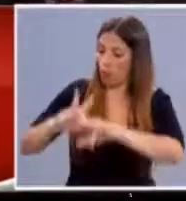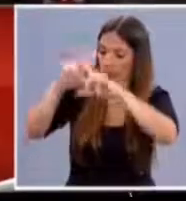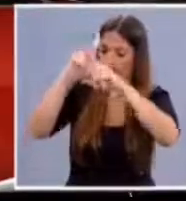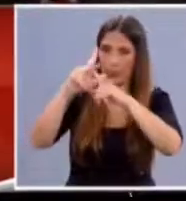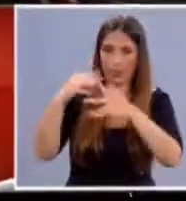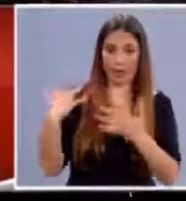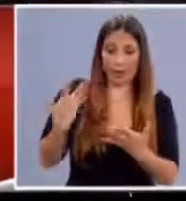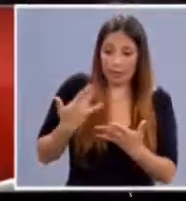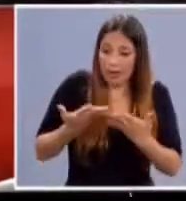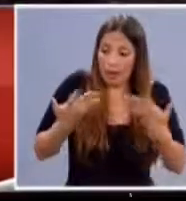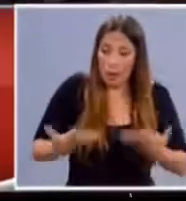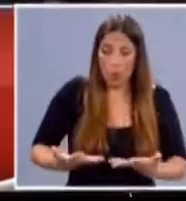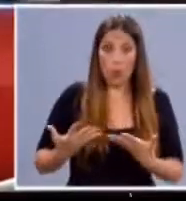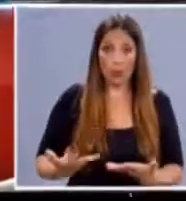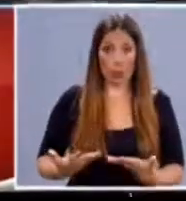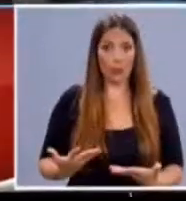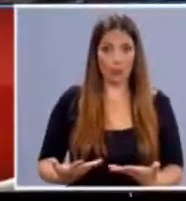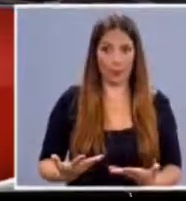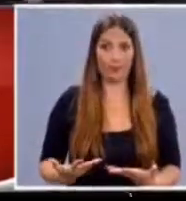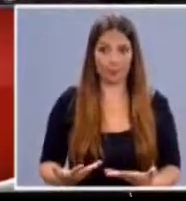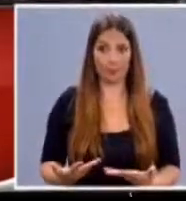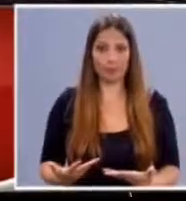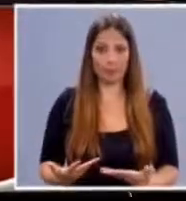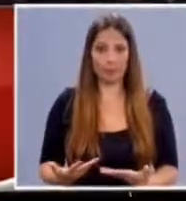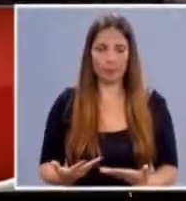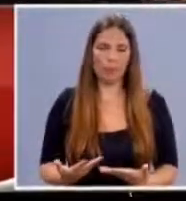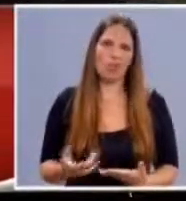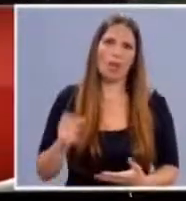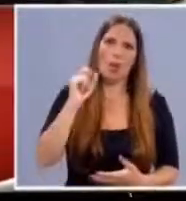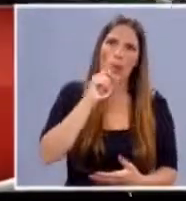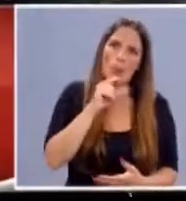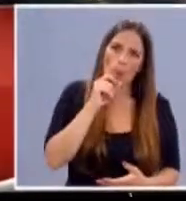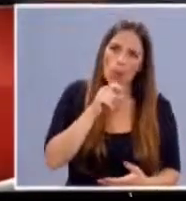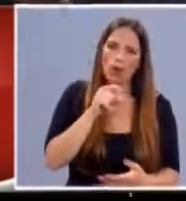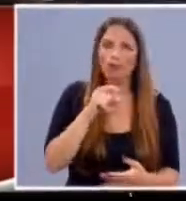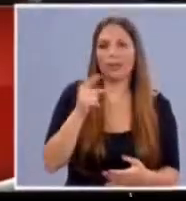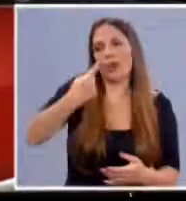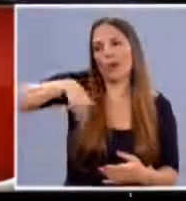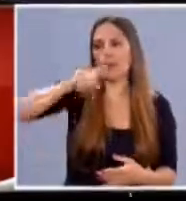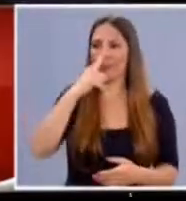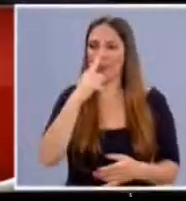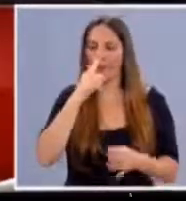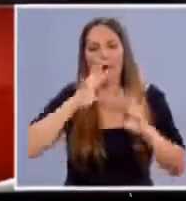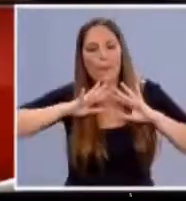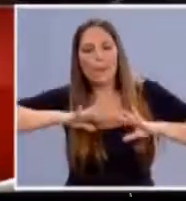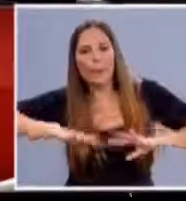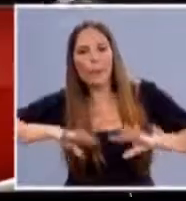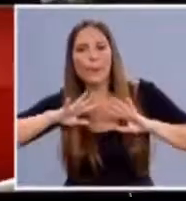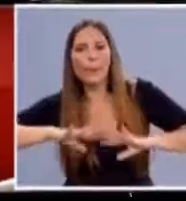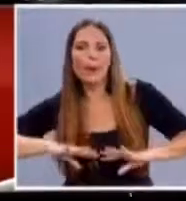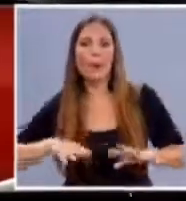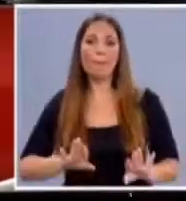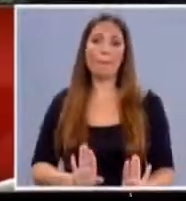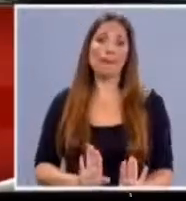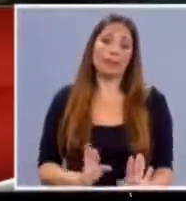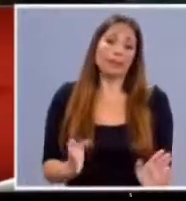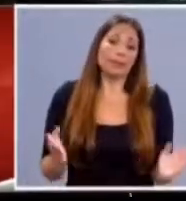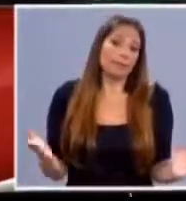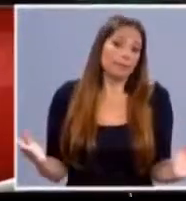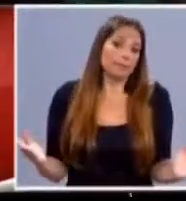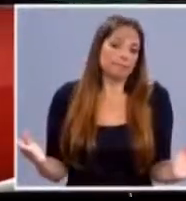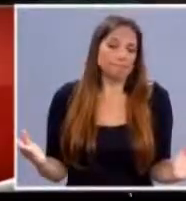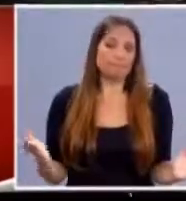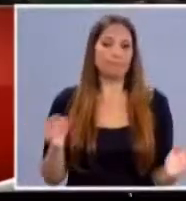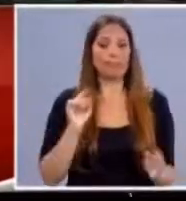efetivamente, poderá não ser aquilo que nós diríamos, mais calmo, mais sossegado, mas isto é também